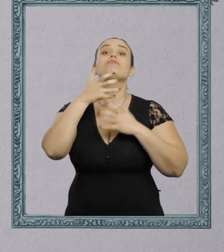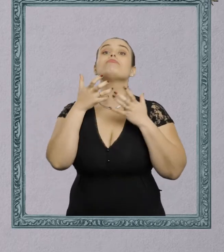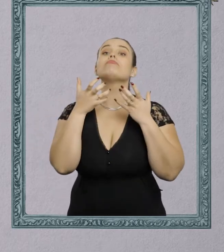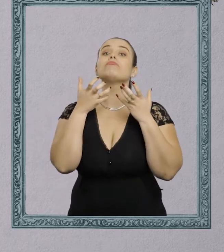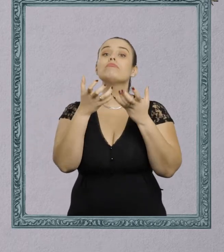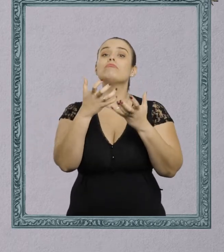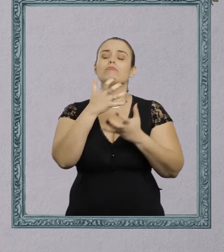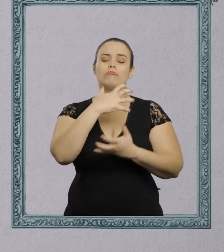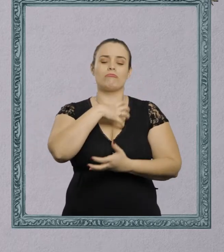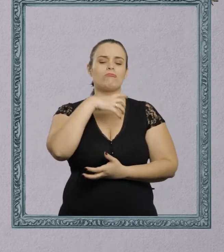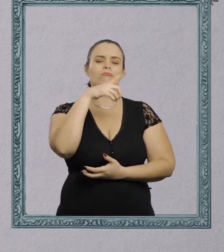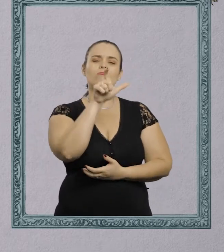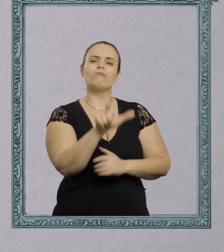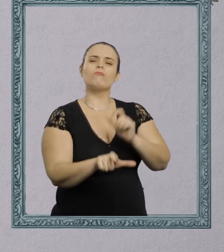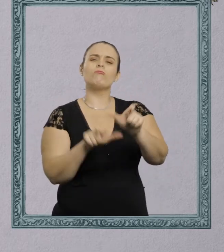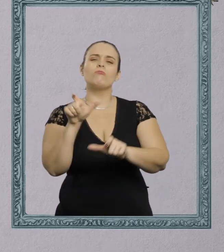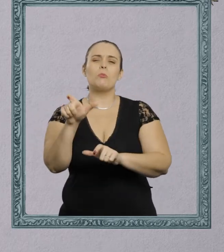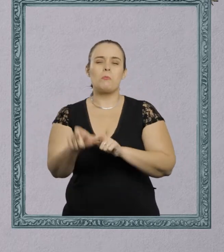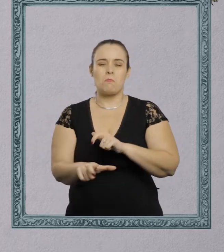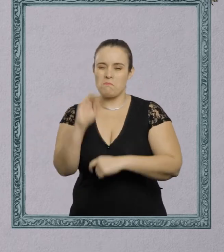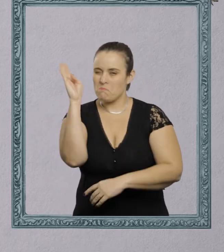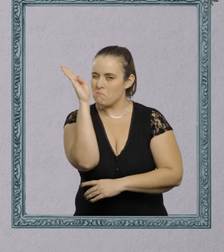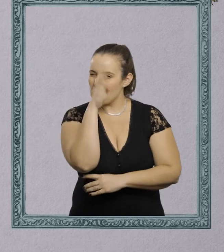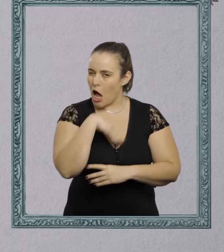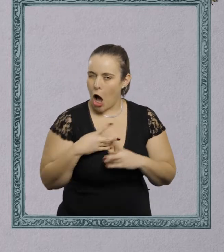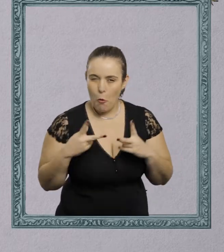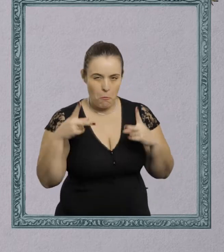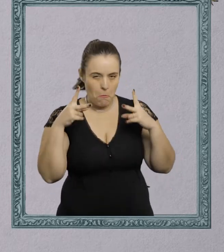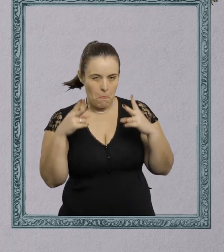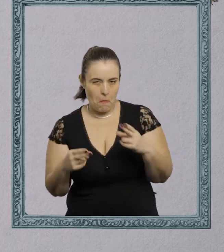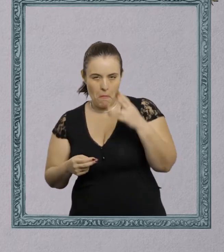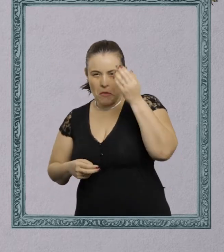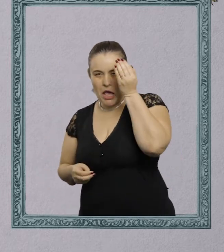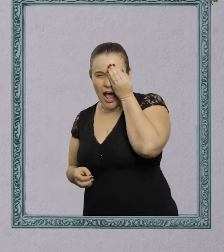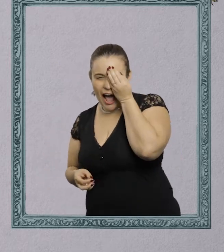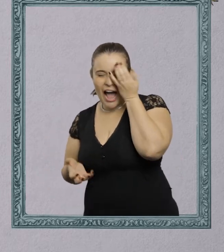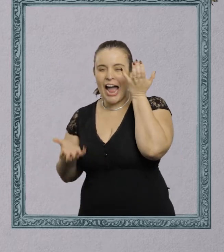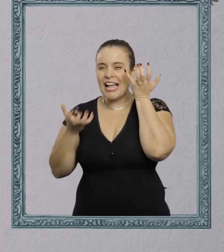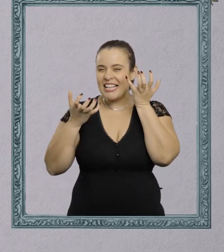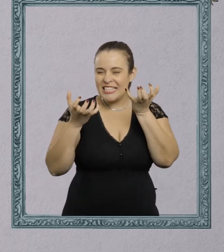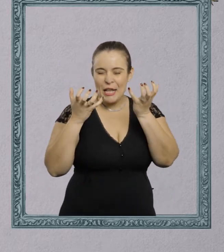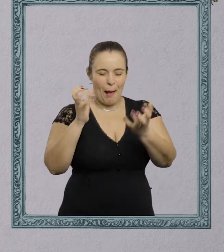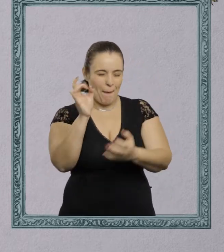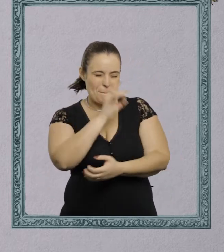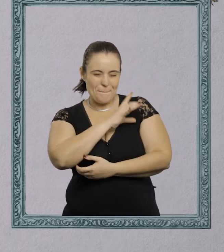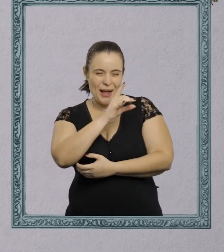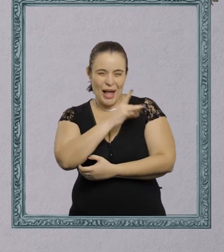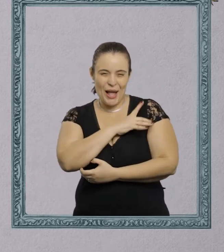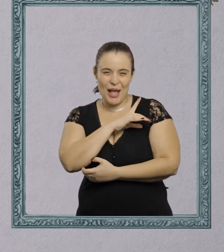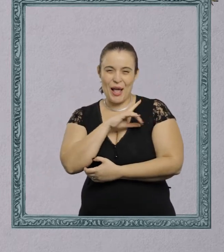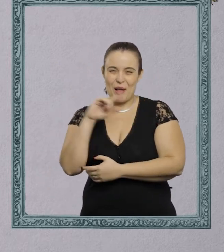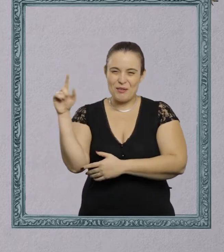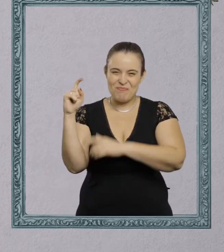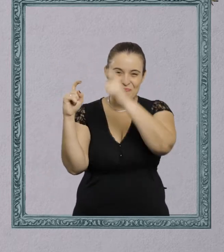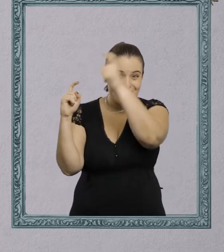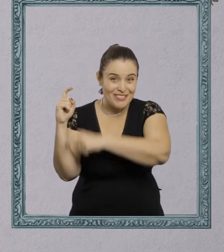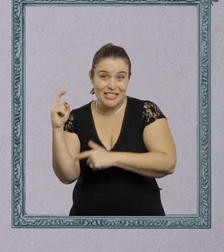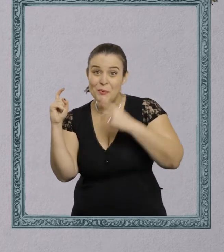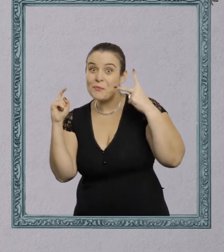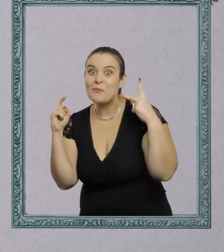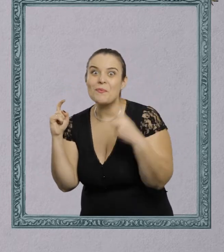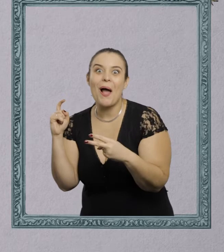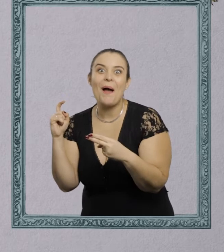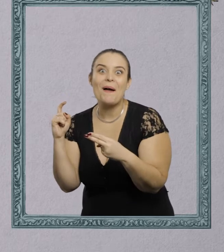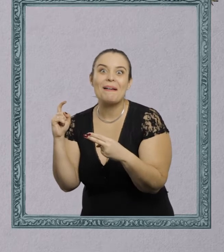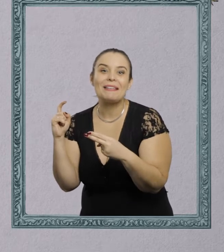sentissem malvados, como os piratas. Peter queria que os meninos ficassem com medo dele, do mesmo jeito que os piratas tinham